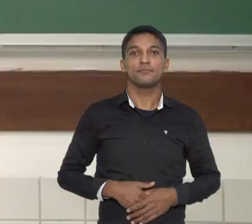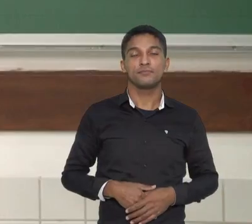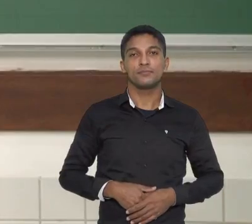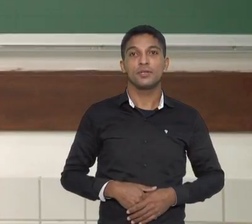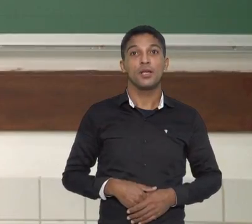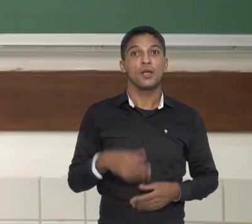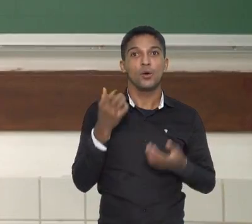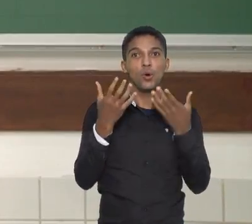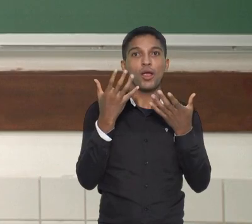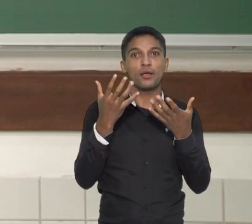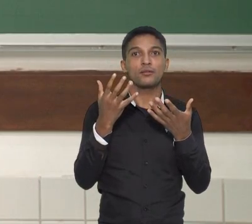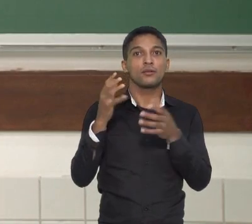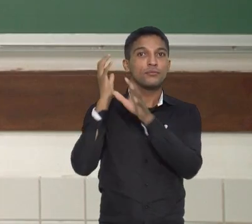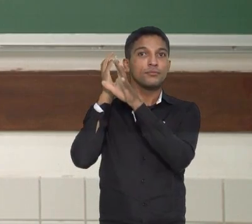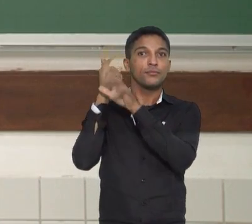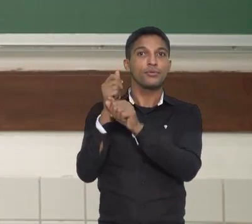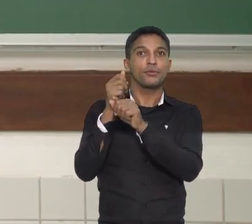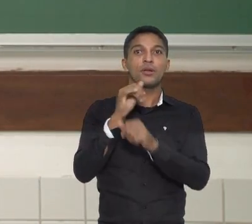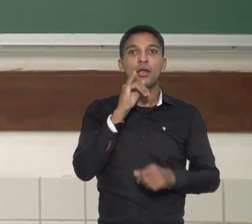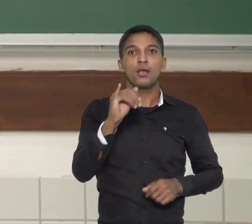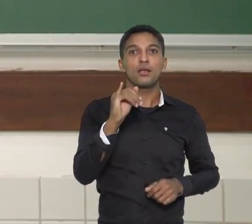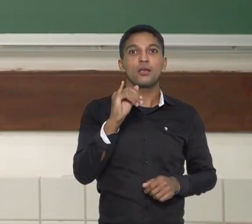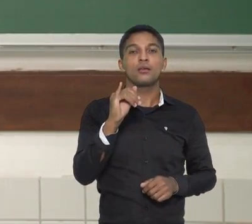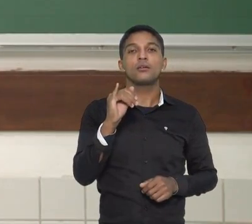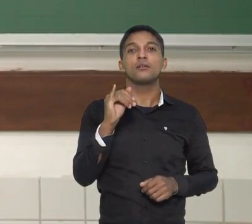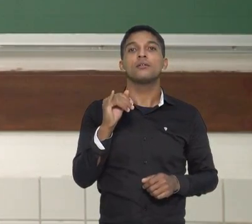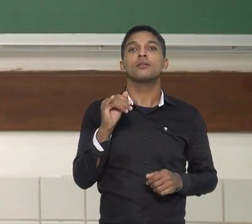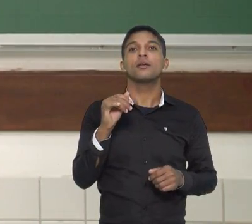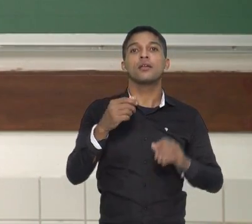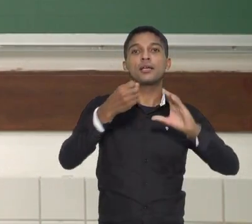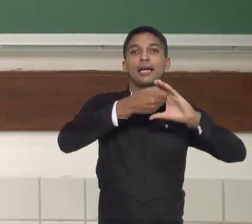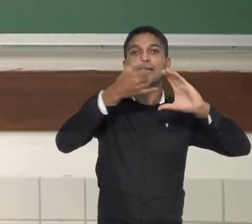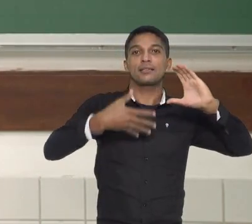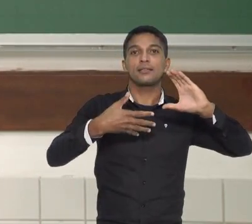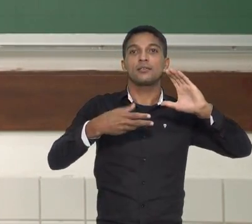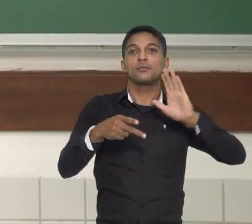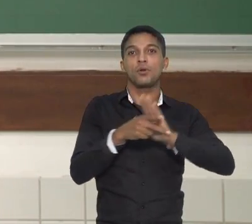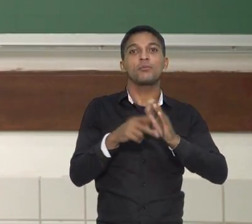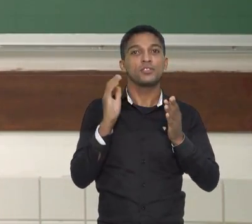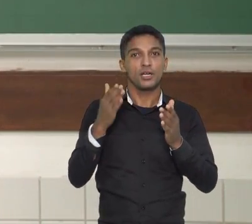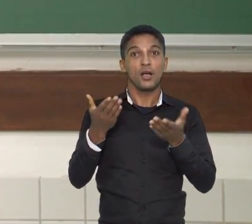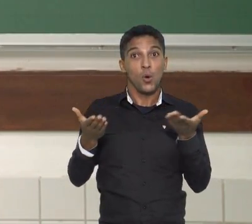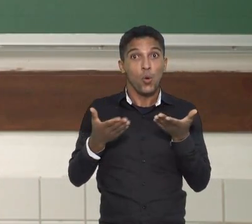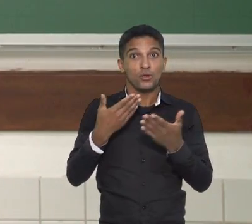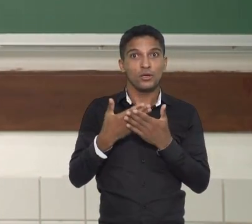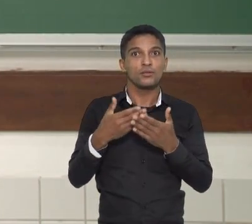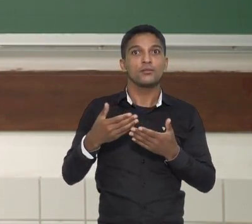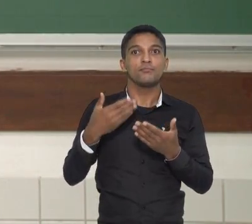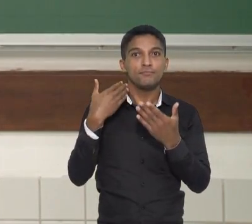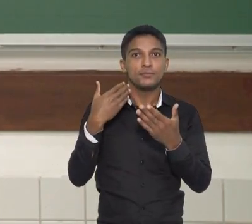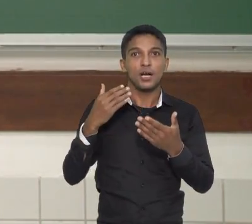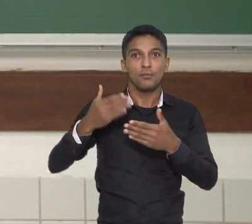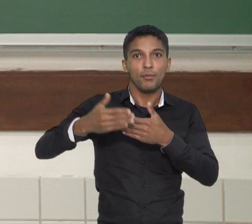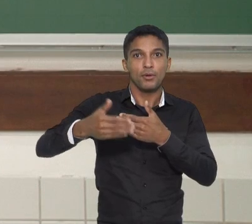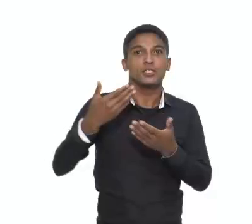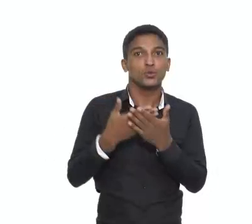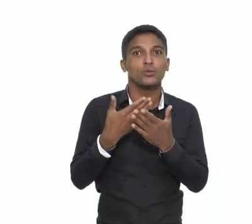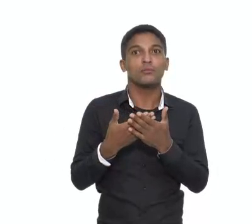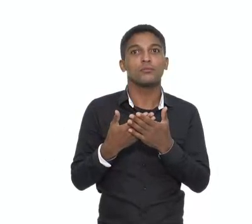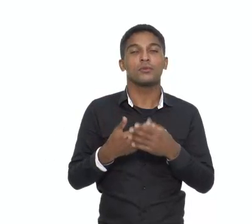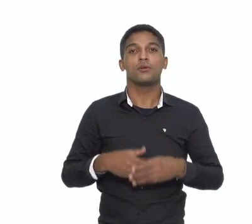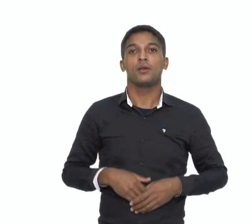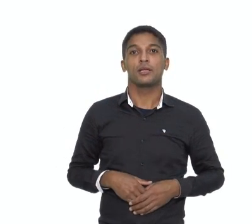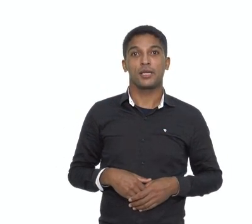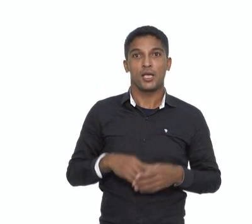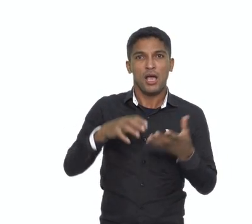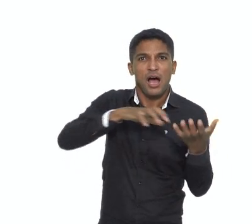aqui relembrar com vocês os principais aspectos que nós estudamos na aula de hoje. Primeiro, a